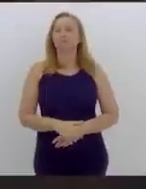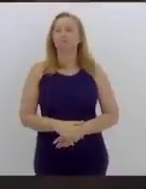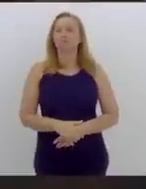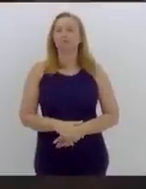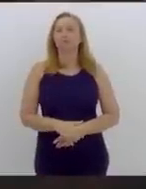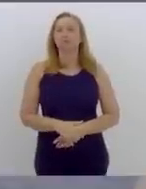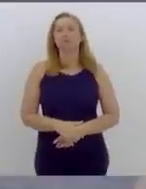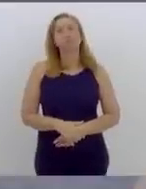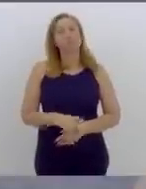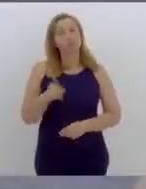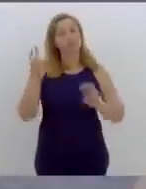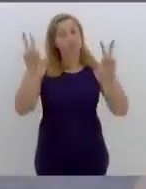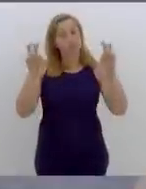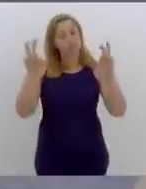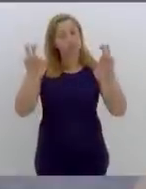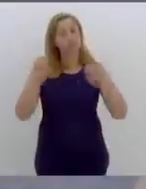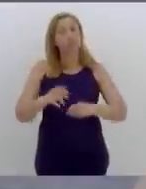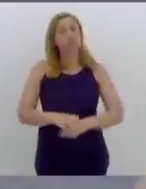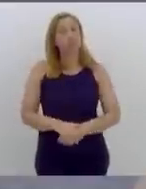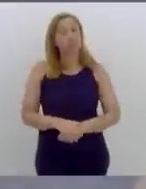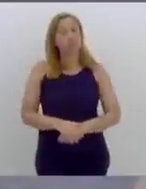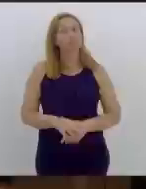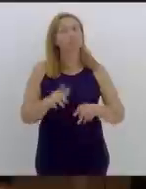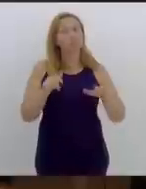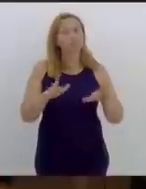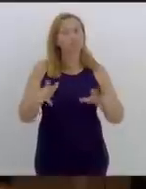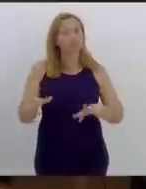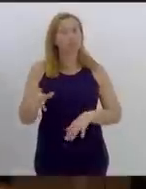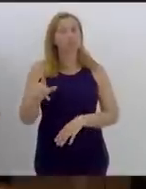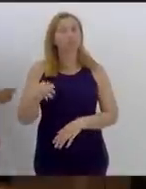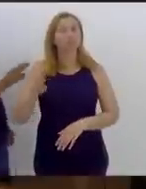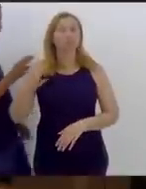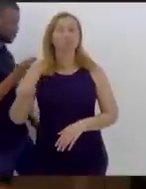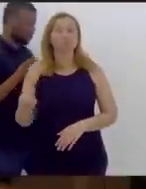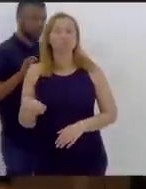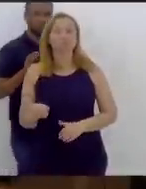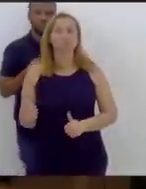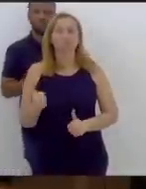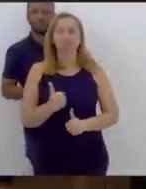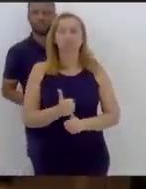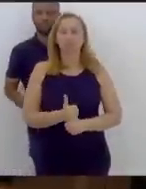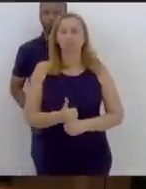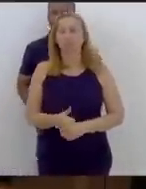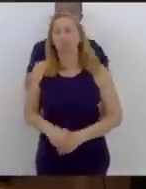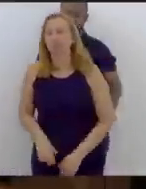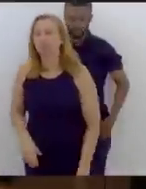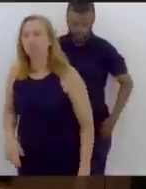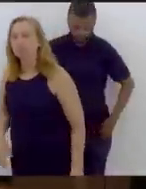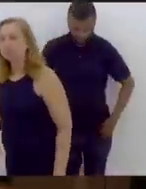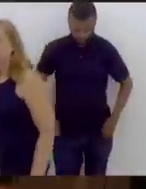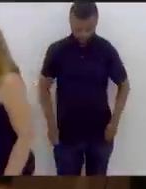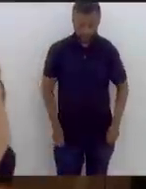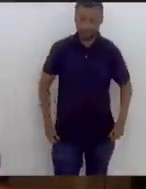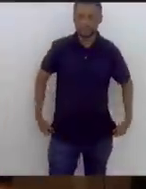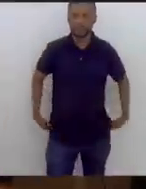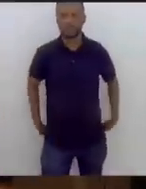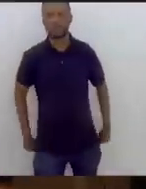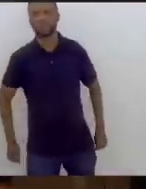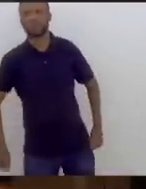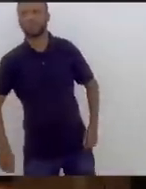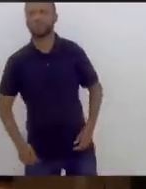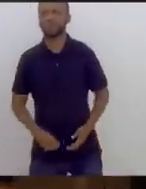Talvez esse assunto tem que ser tratado como uma forma diferente Marcelo porque senão vai estar mais cheio aqui como você falou a carta patente